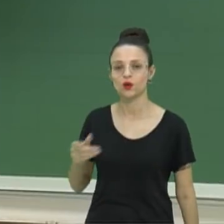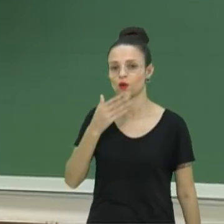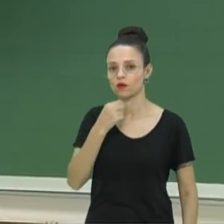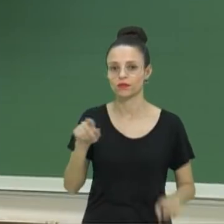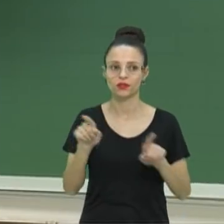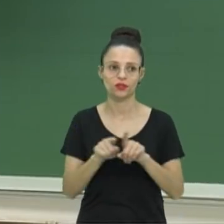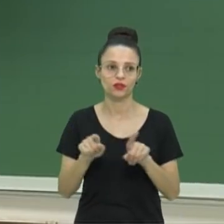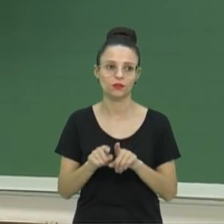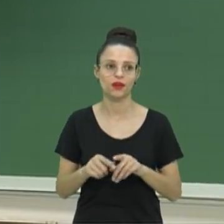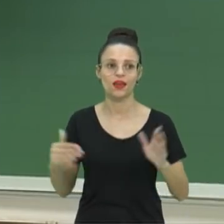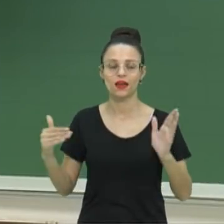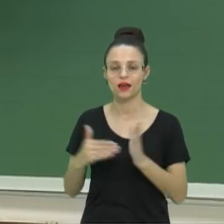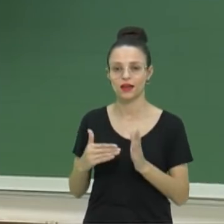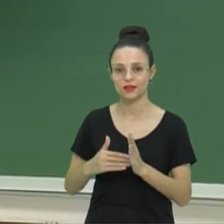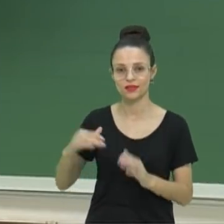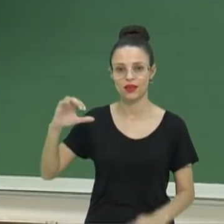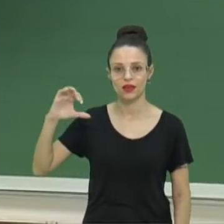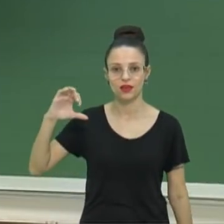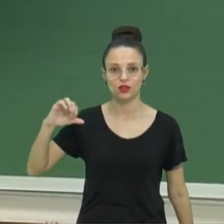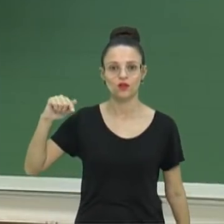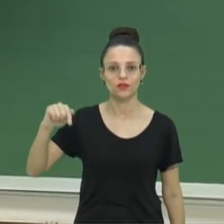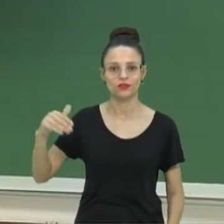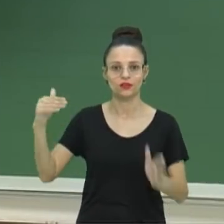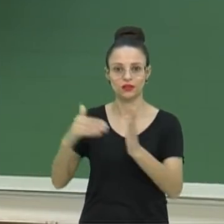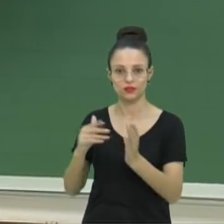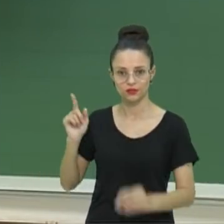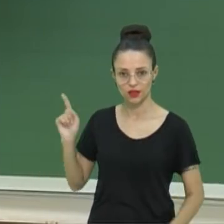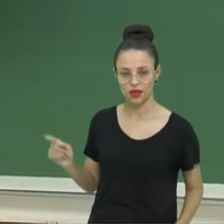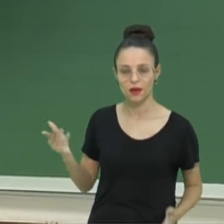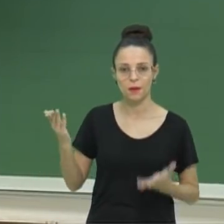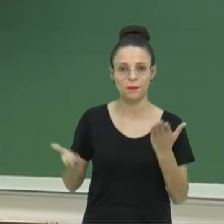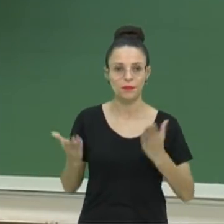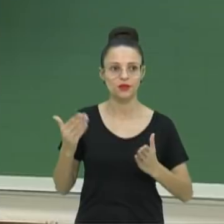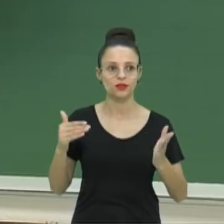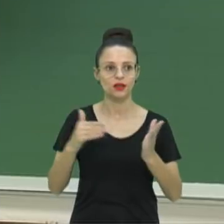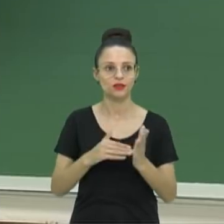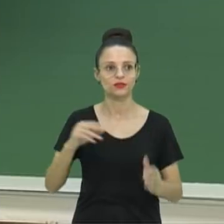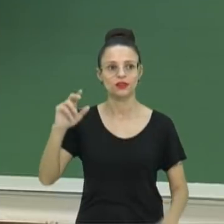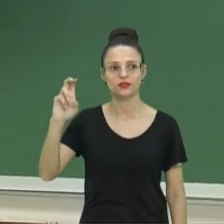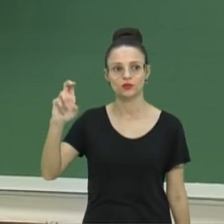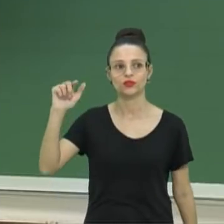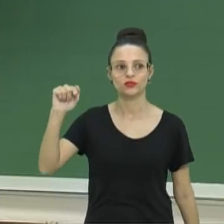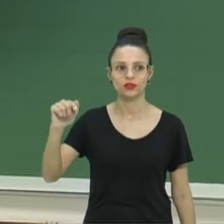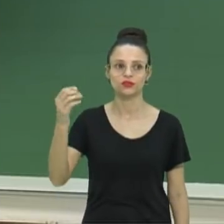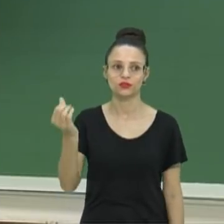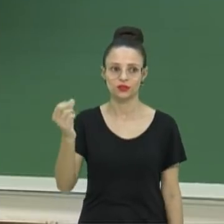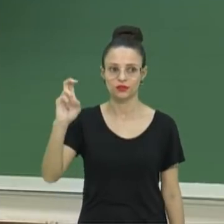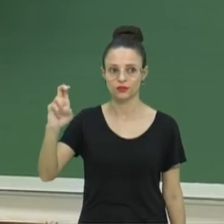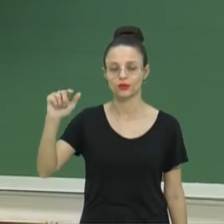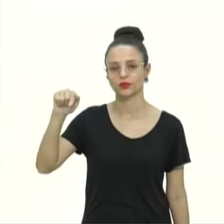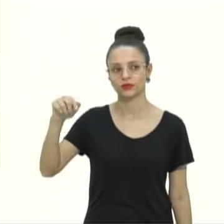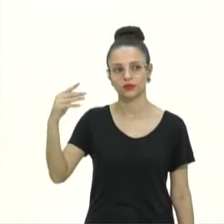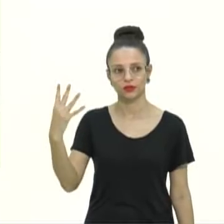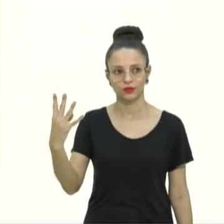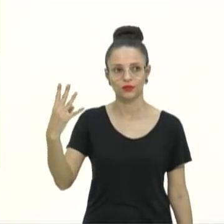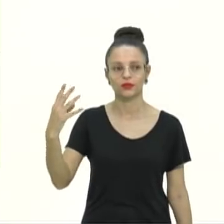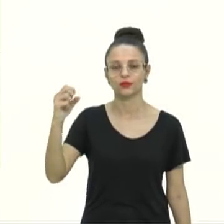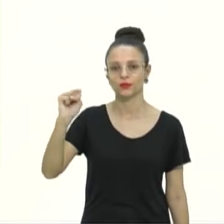mesma coisa, né? Então, até a penúltima aqui é até aquele peso. Até 57, daí o 65,